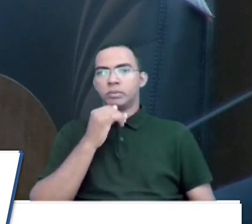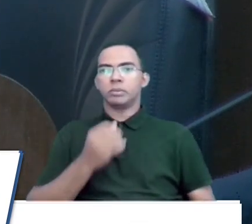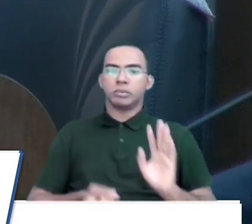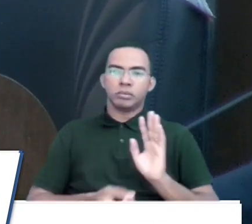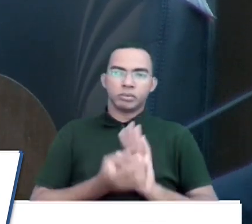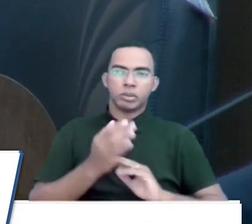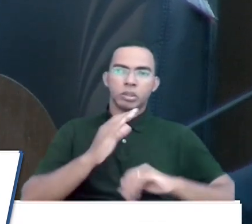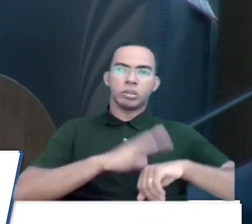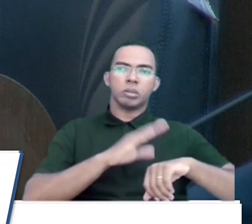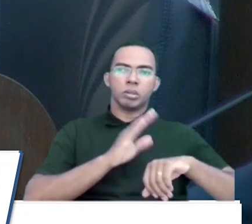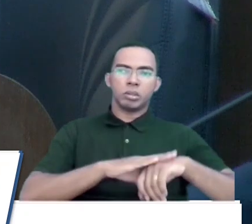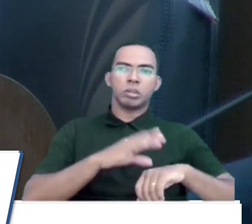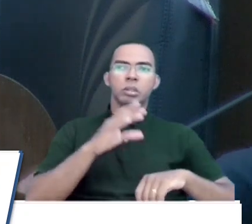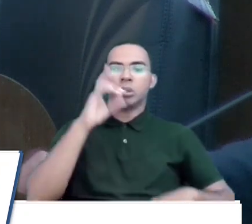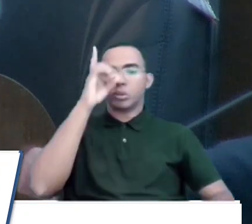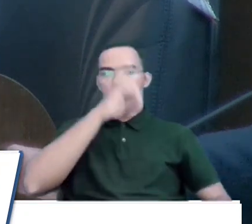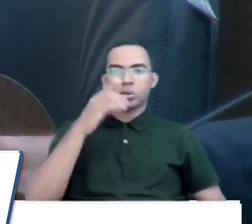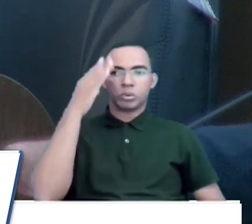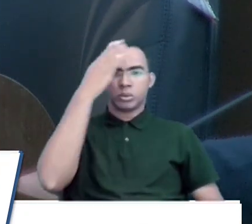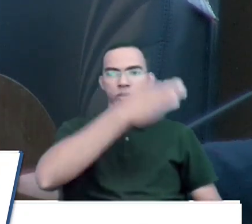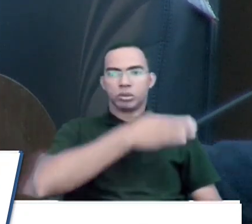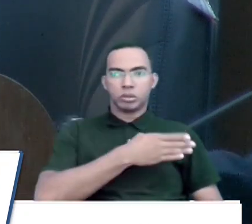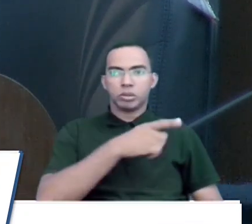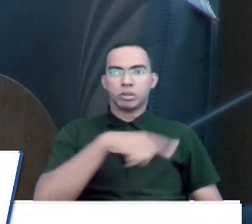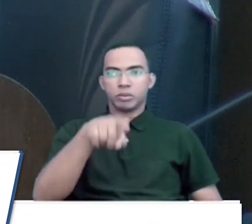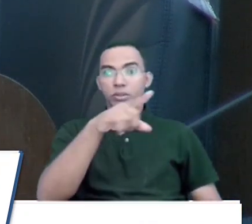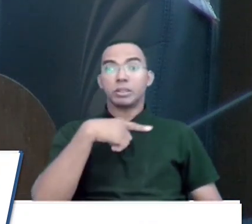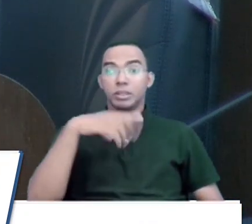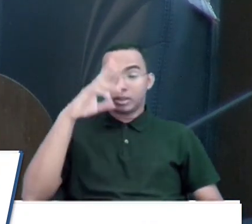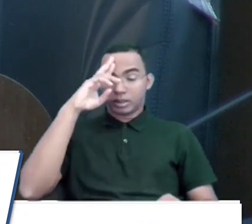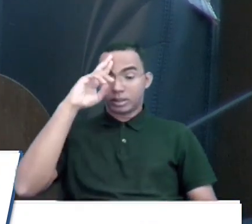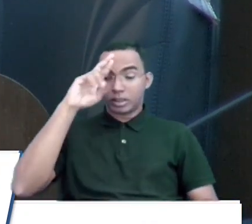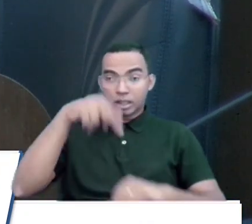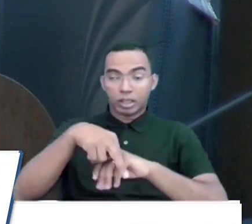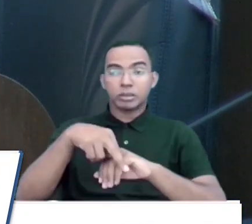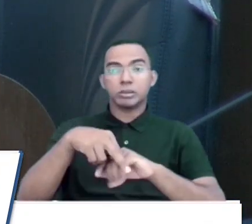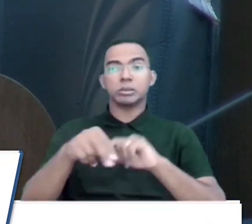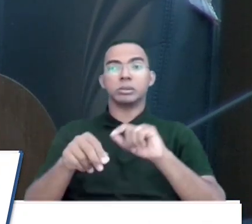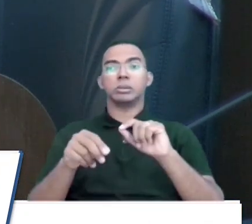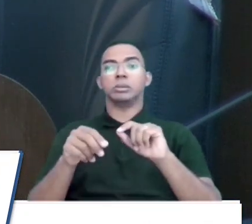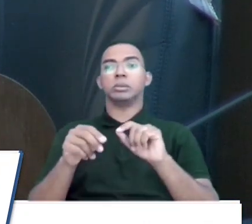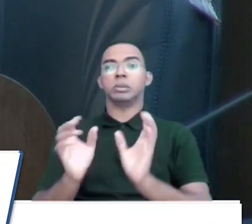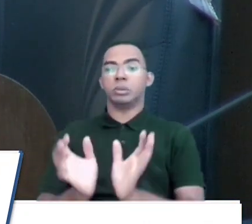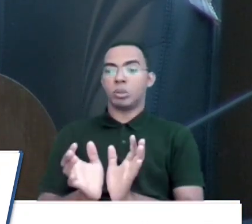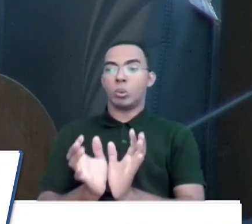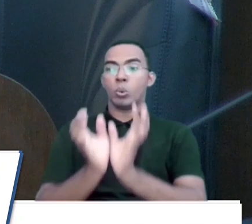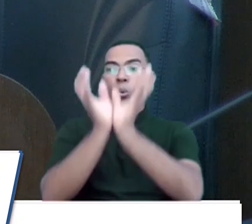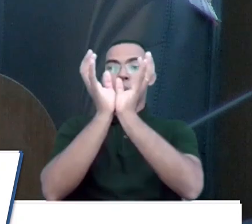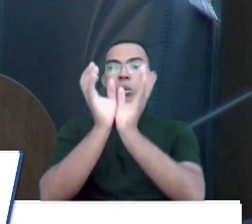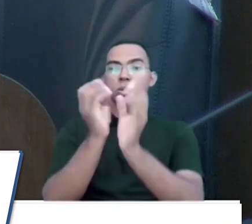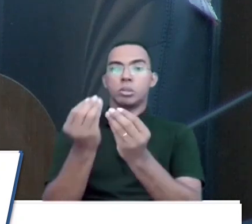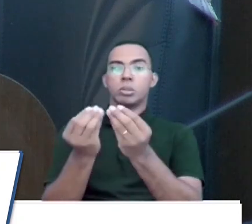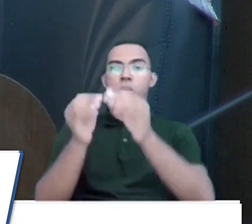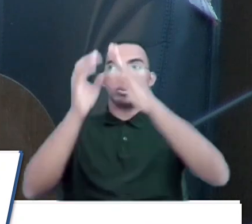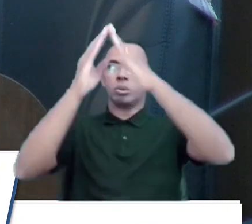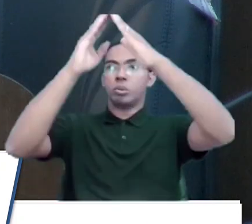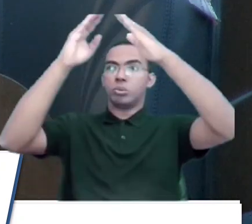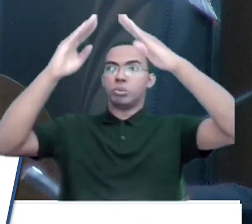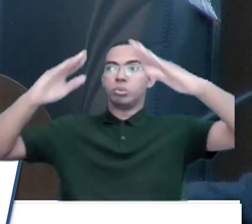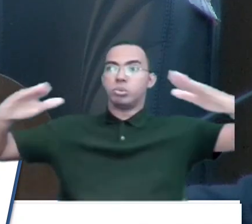e domingo eu passei lá, e você tem muita razão sobre a questão dos vasos. Já colocaram um lençol sobre o